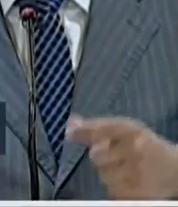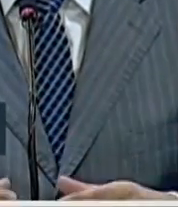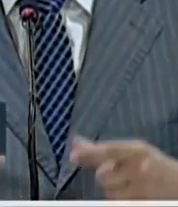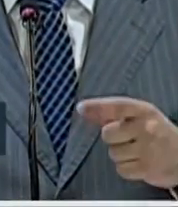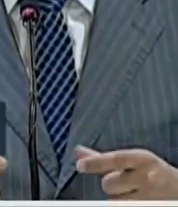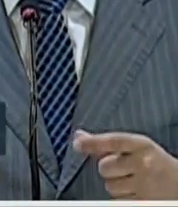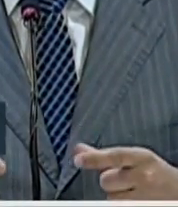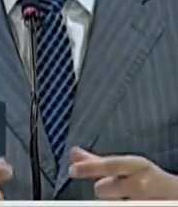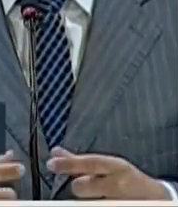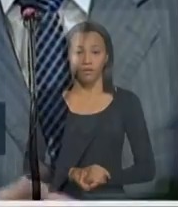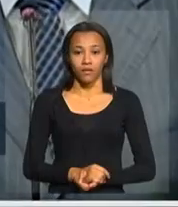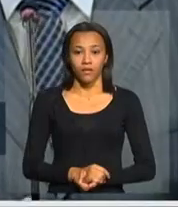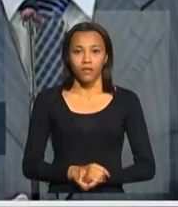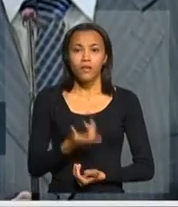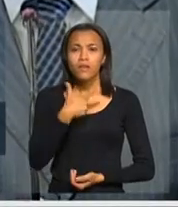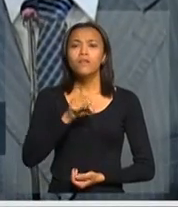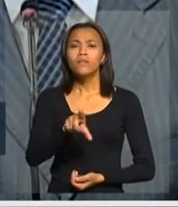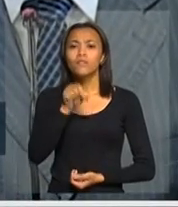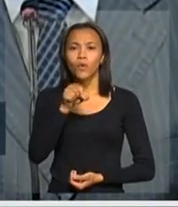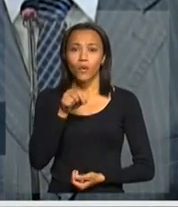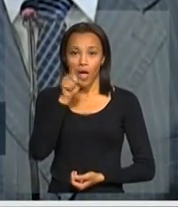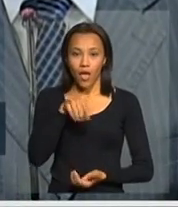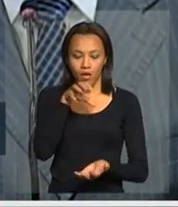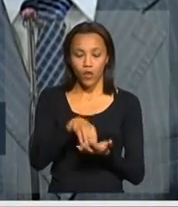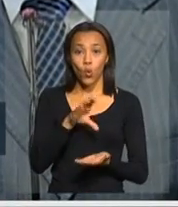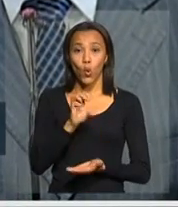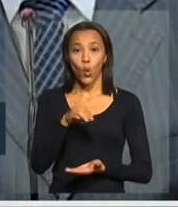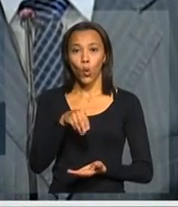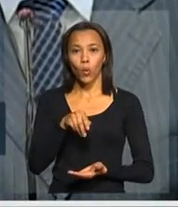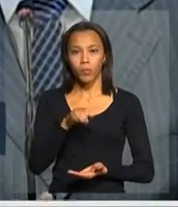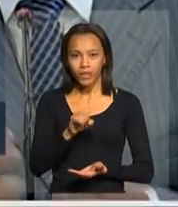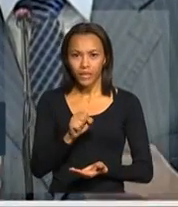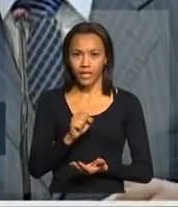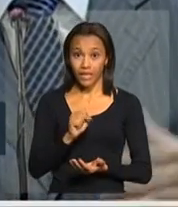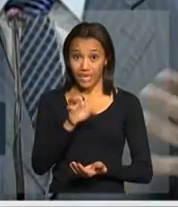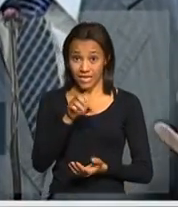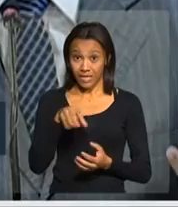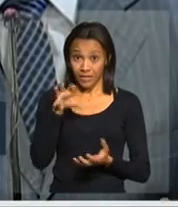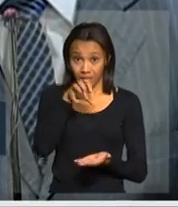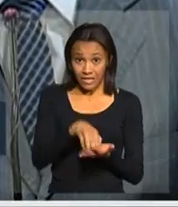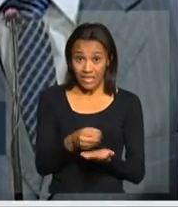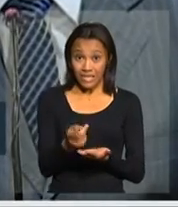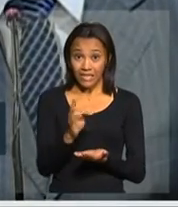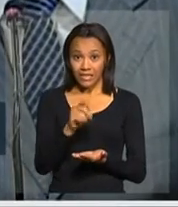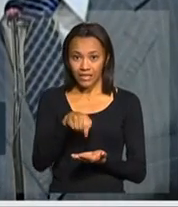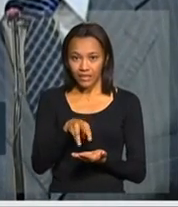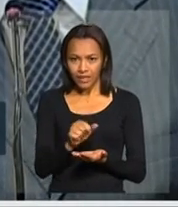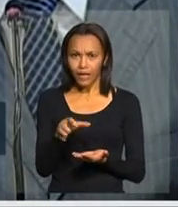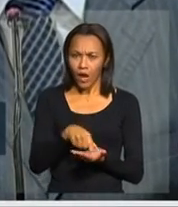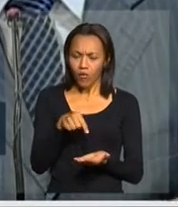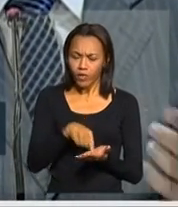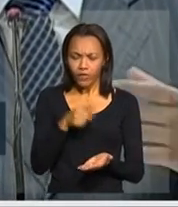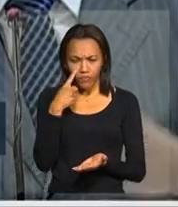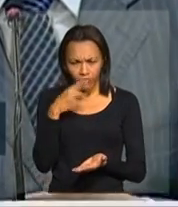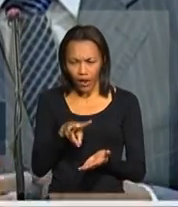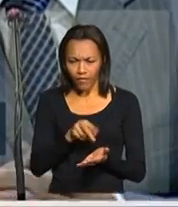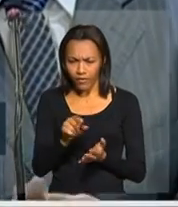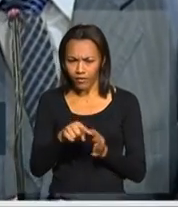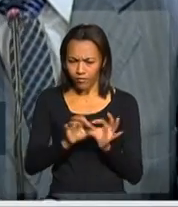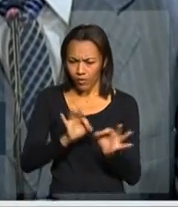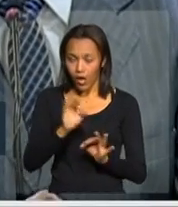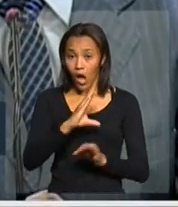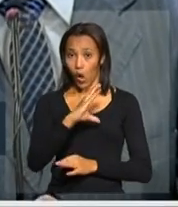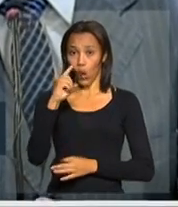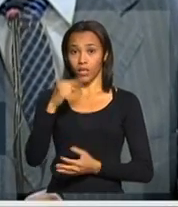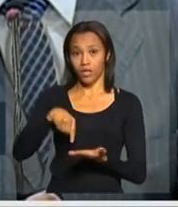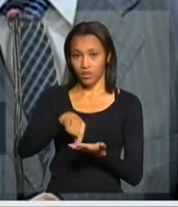É um comitê do Sistema Nacional de Transplantes. Comitê do Sistema Nacional de Transplantes, nós vamos montar um comitê, tem várias câmaras técnicas de avaliação de projetos e a coordenação